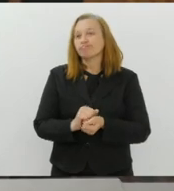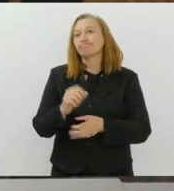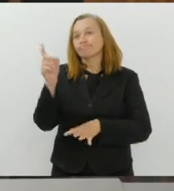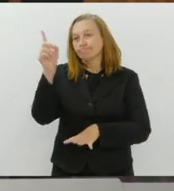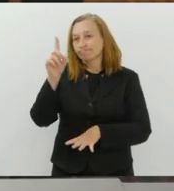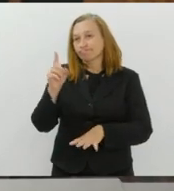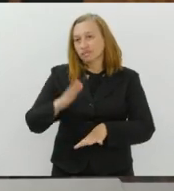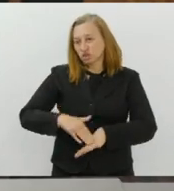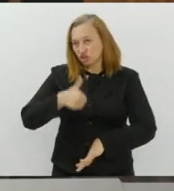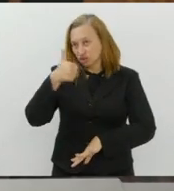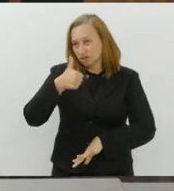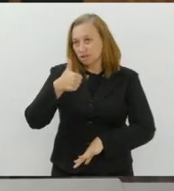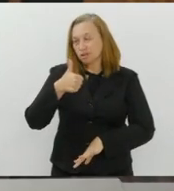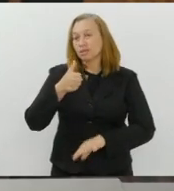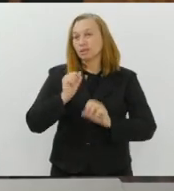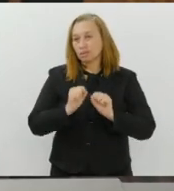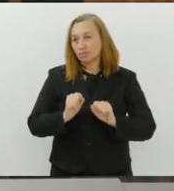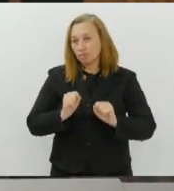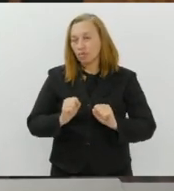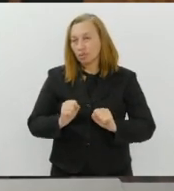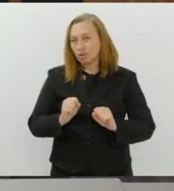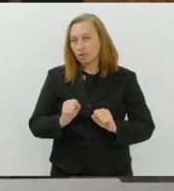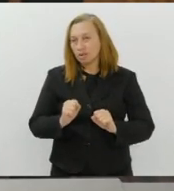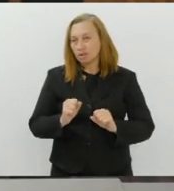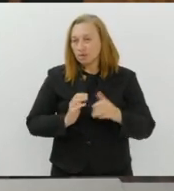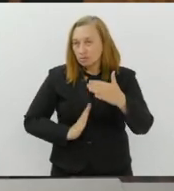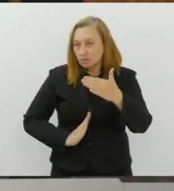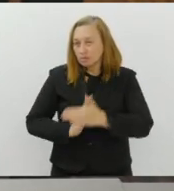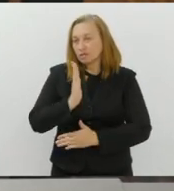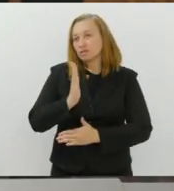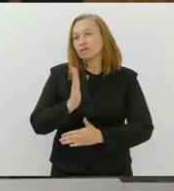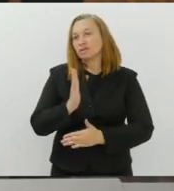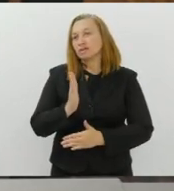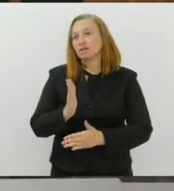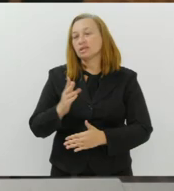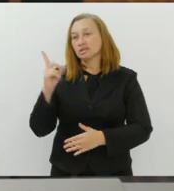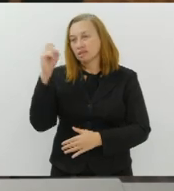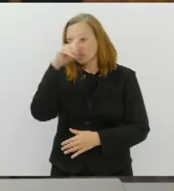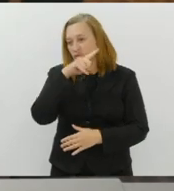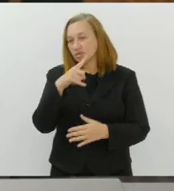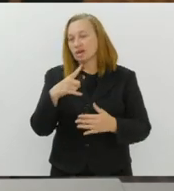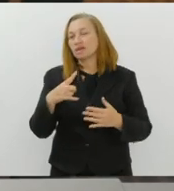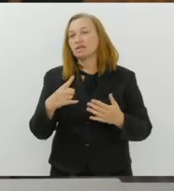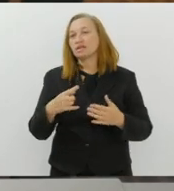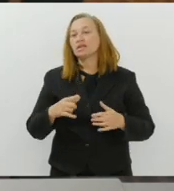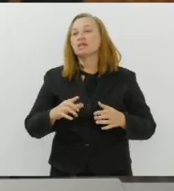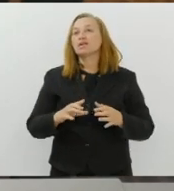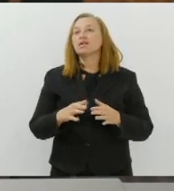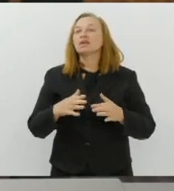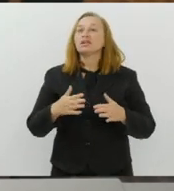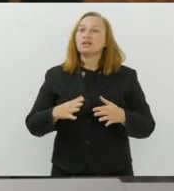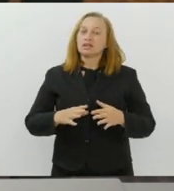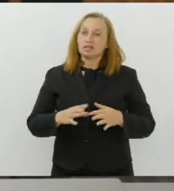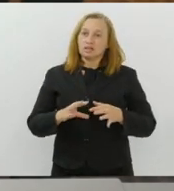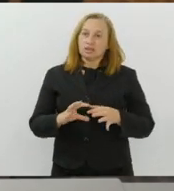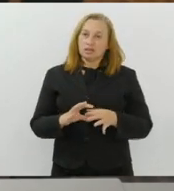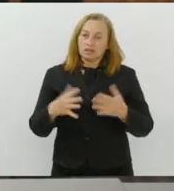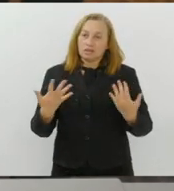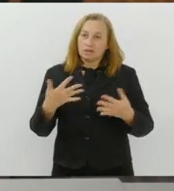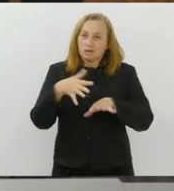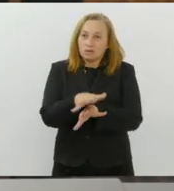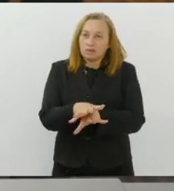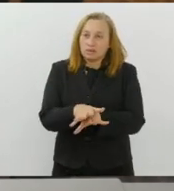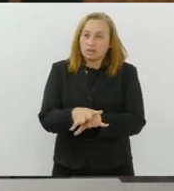dignidade e que possam transpor essa barreira da inclusão e ganhar o mundo e serem tratados